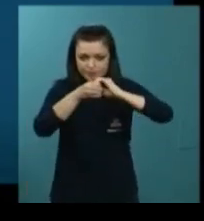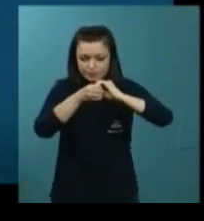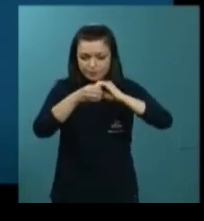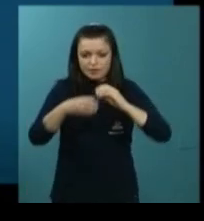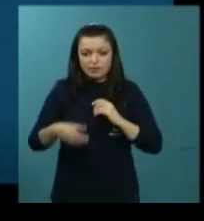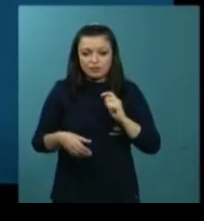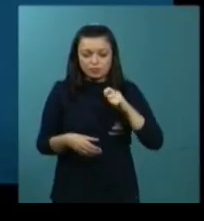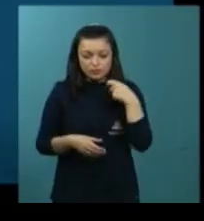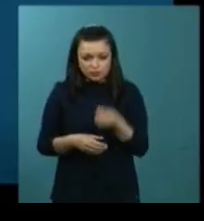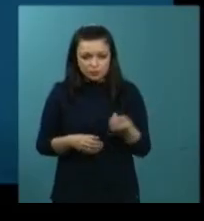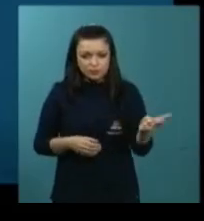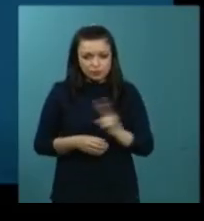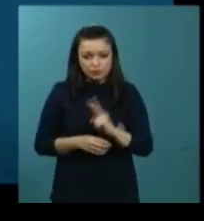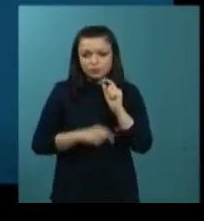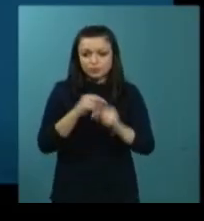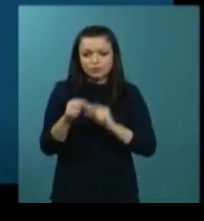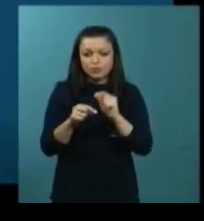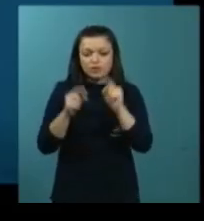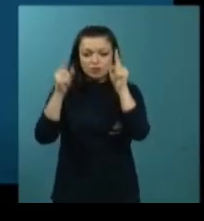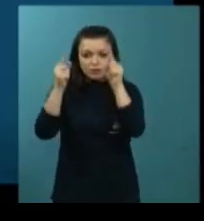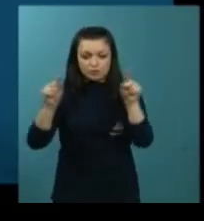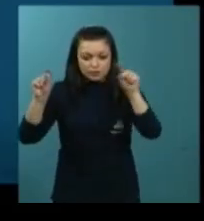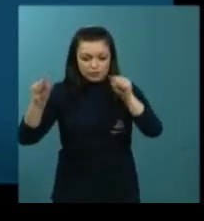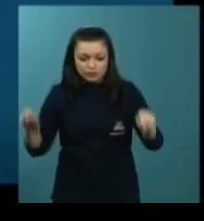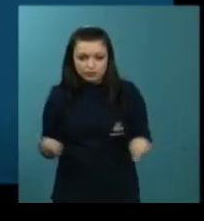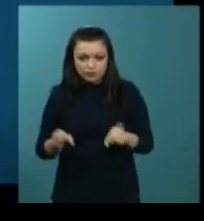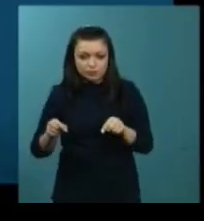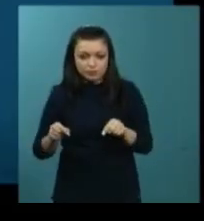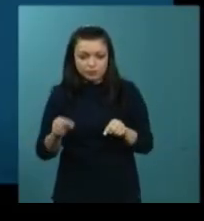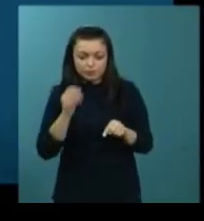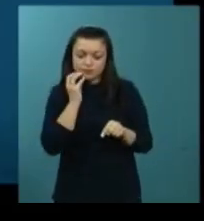desses 2 conjuntos é um conjunto